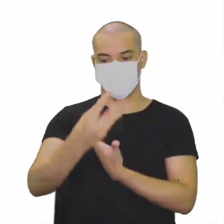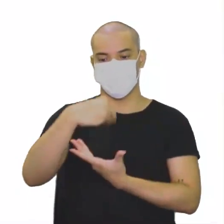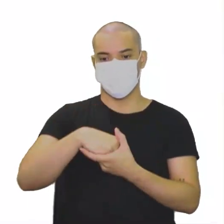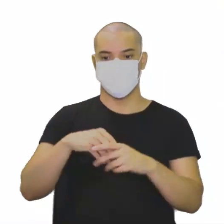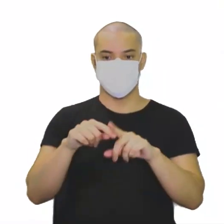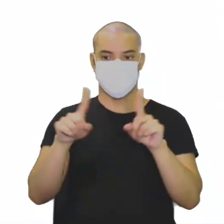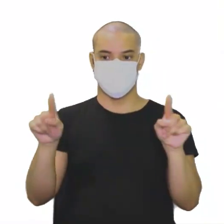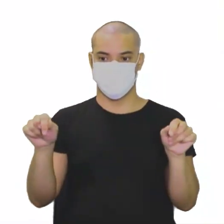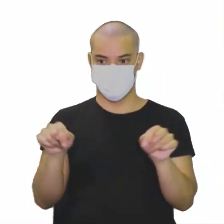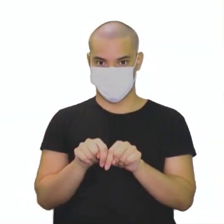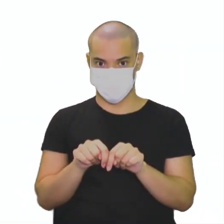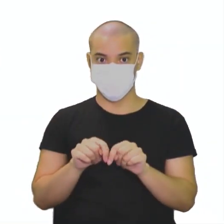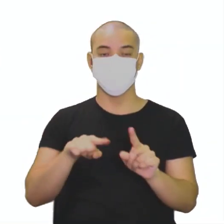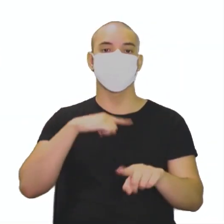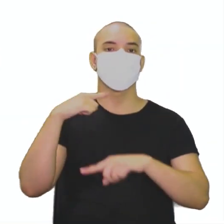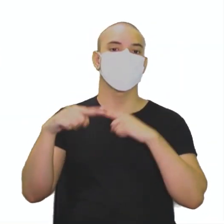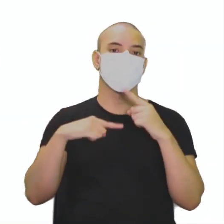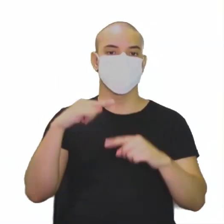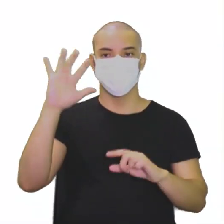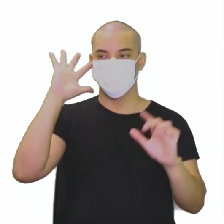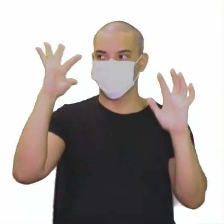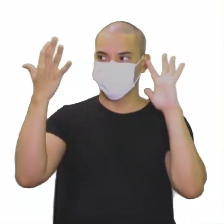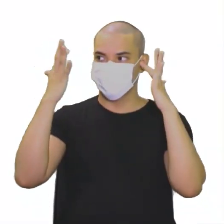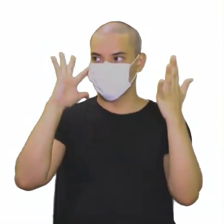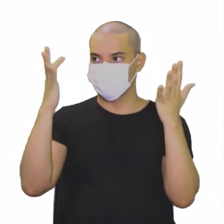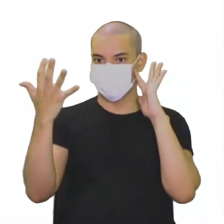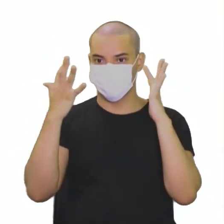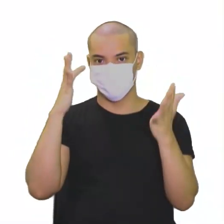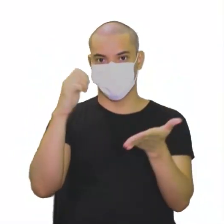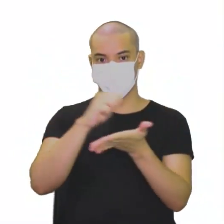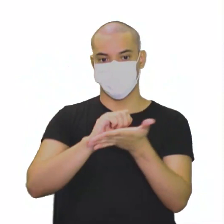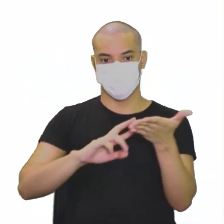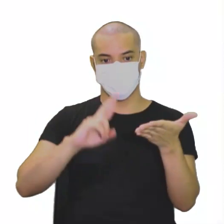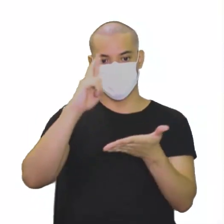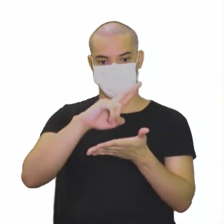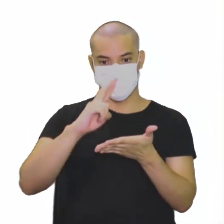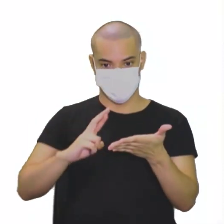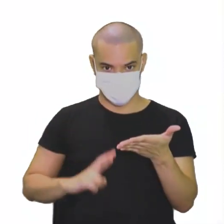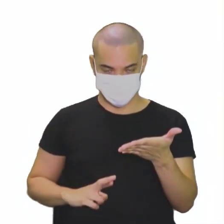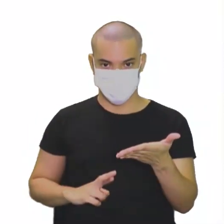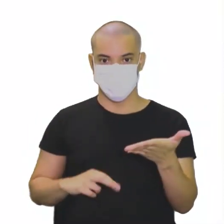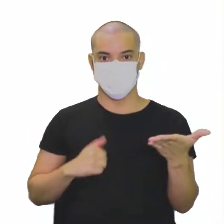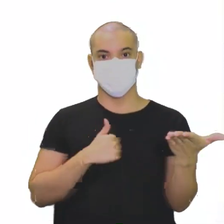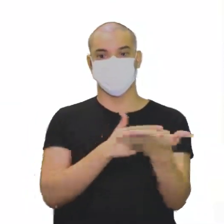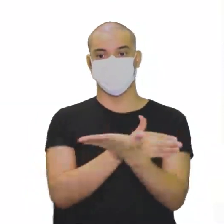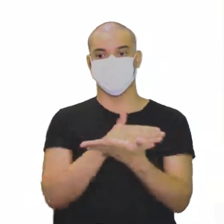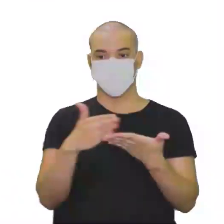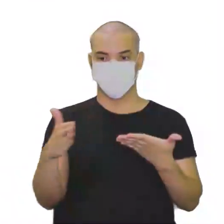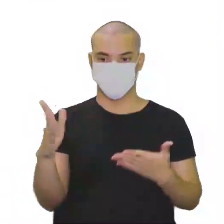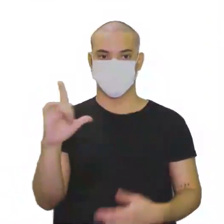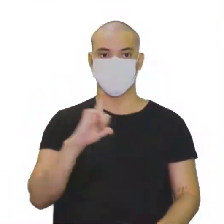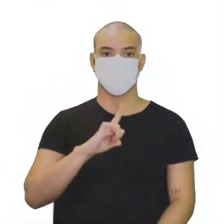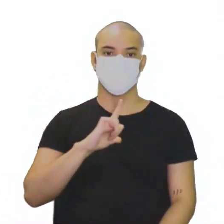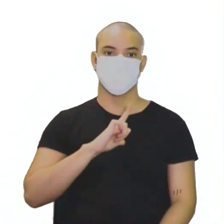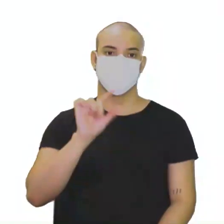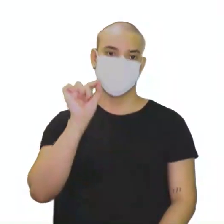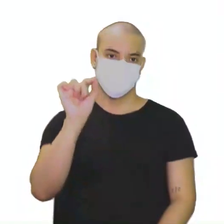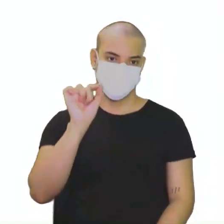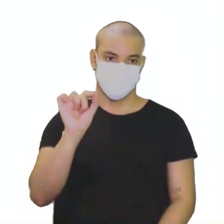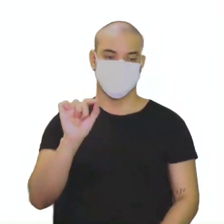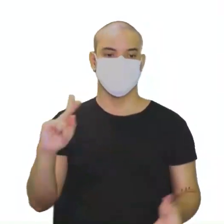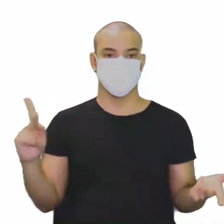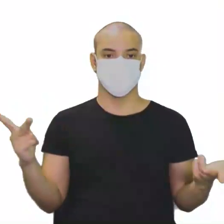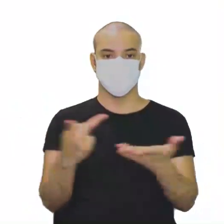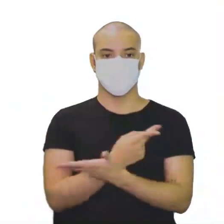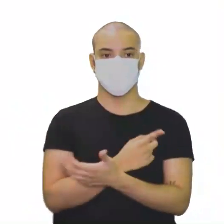sala. Nós vamos aí tirar as dúvidas resolvendo atividades. Para começar aqui, nós temos a